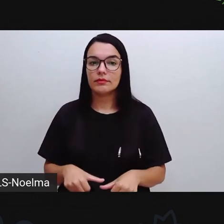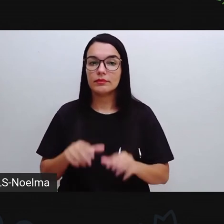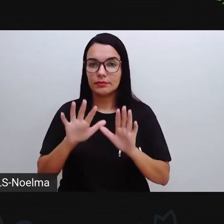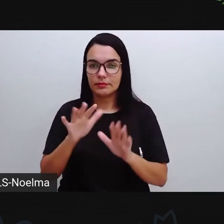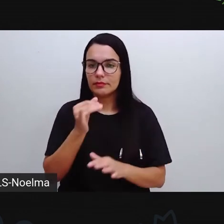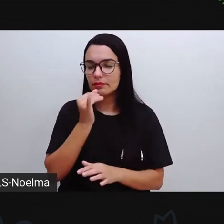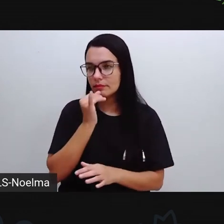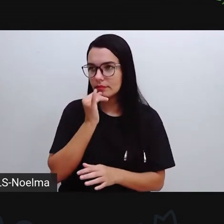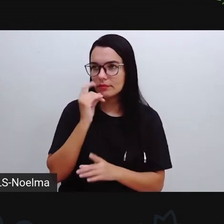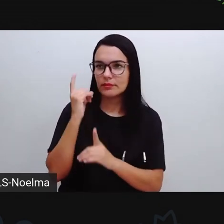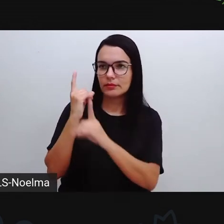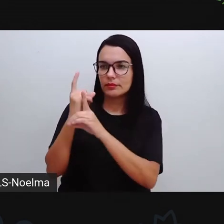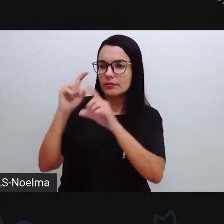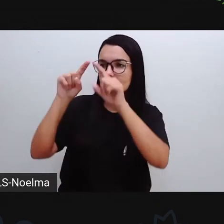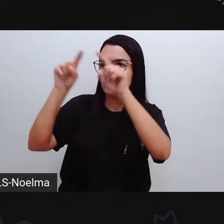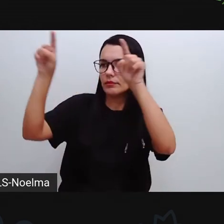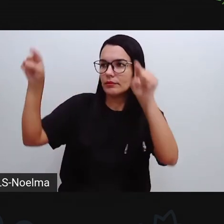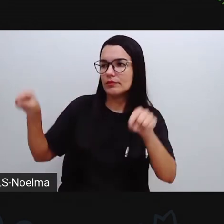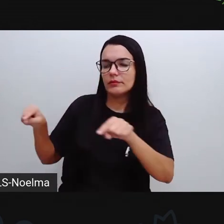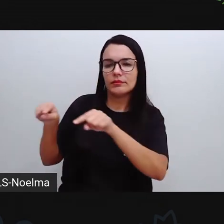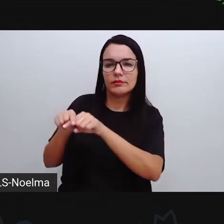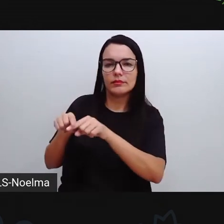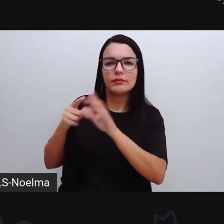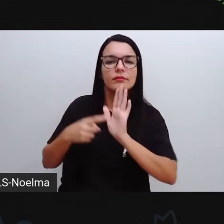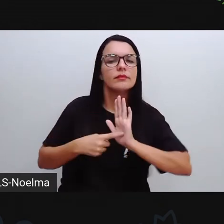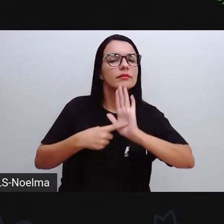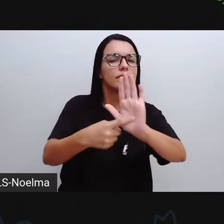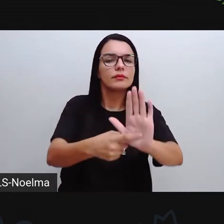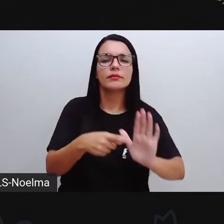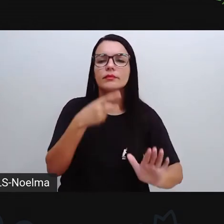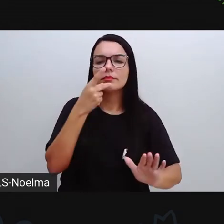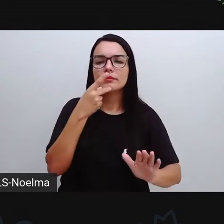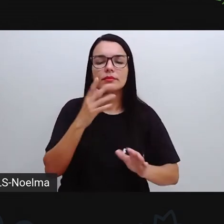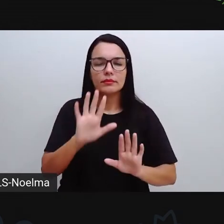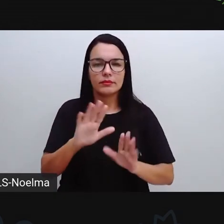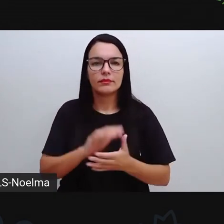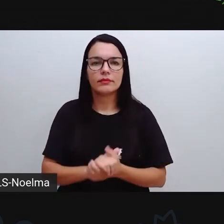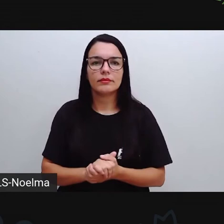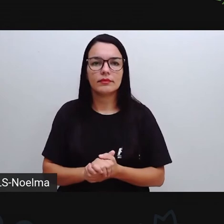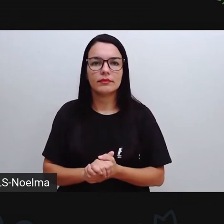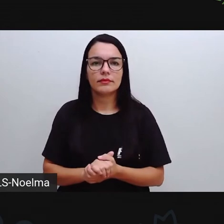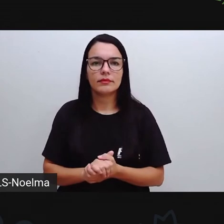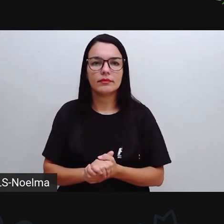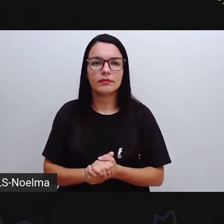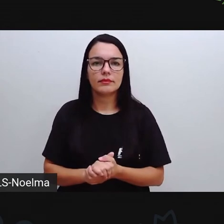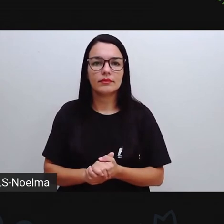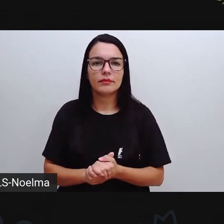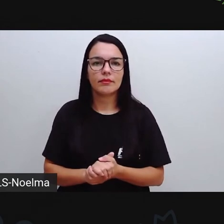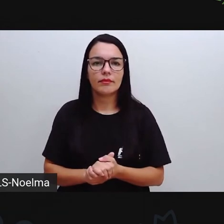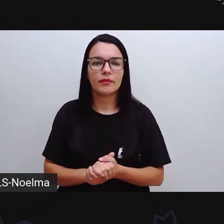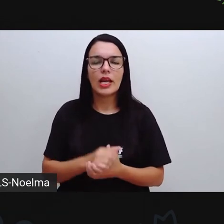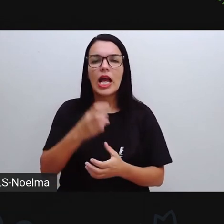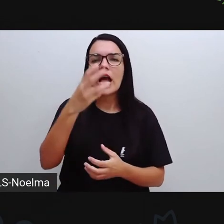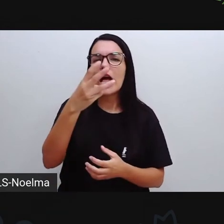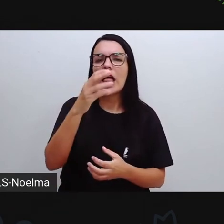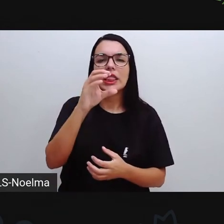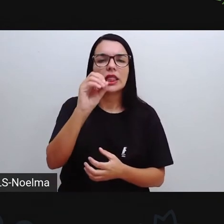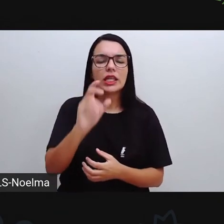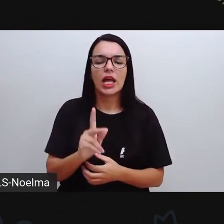gente pode encontrar, por exemplo, placas que tem assim a 30